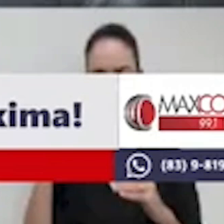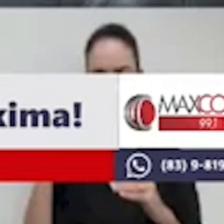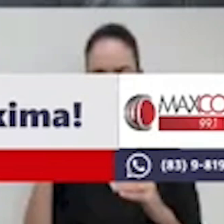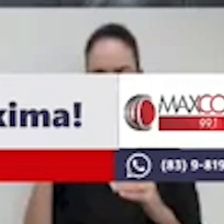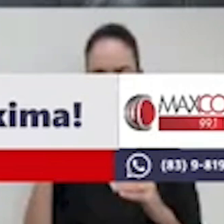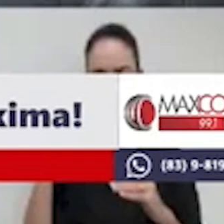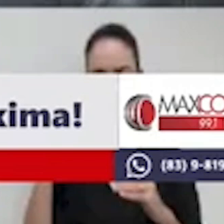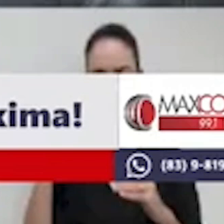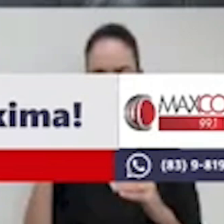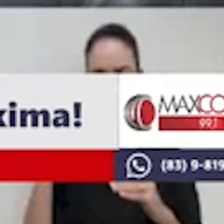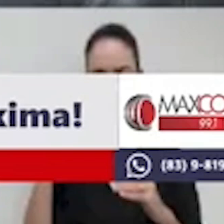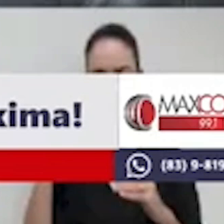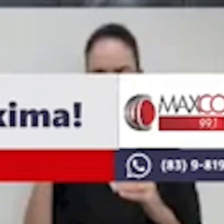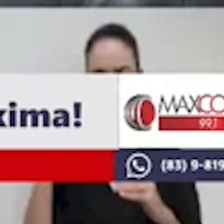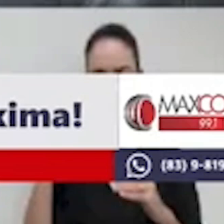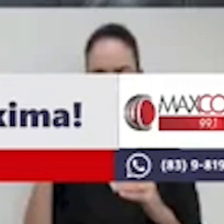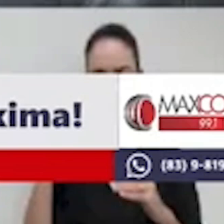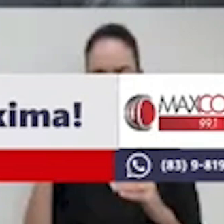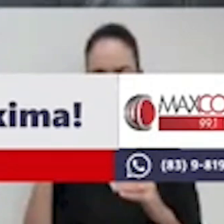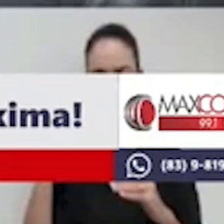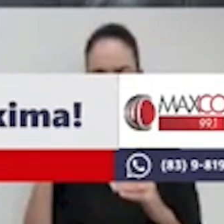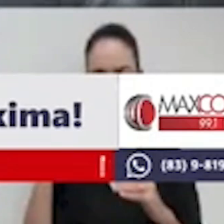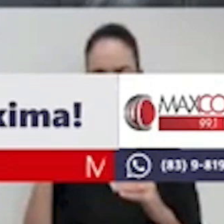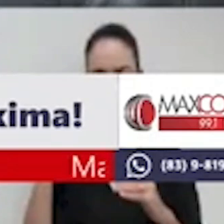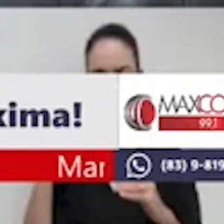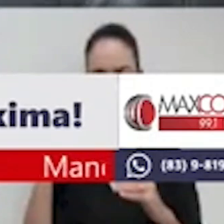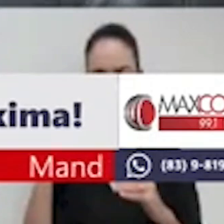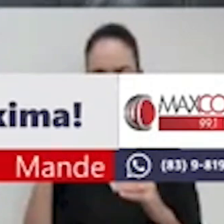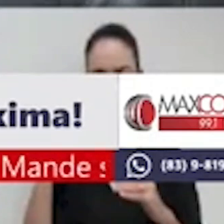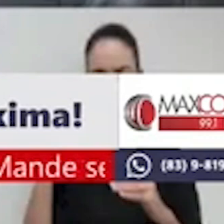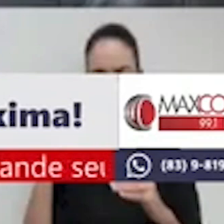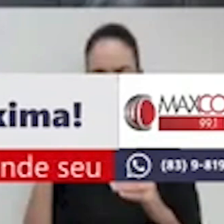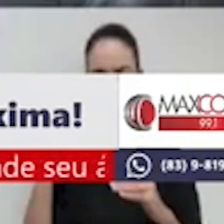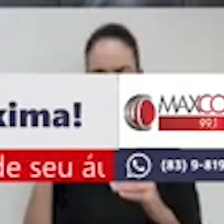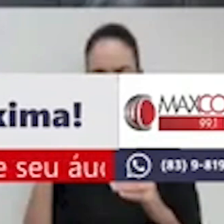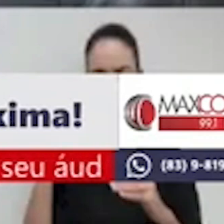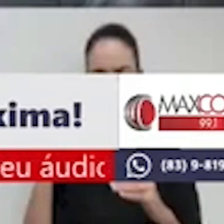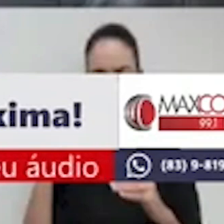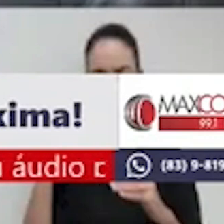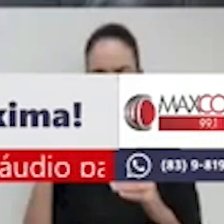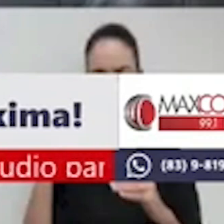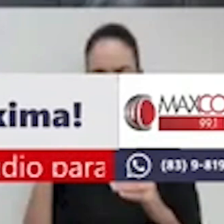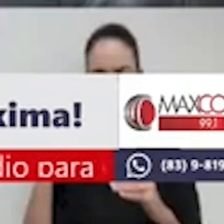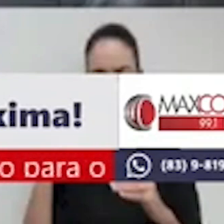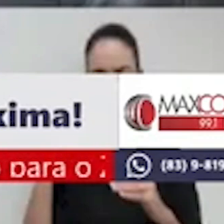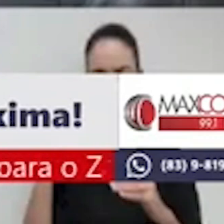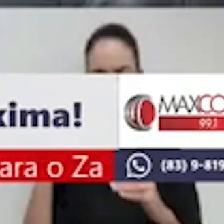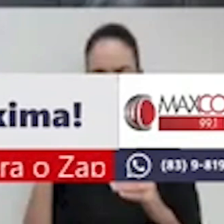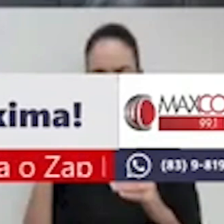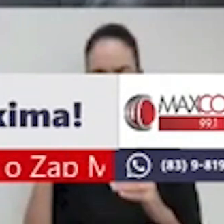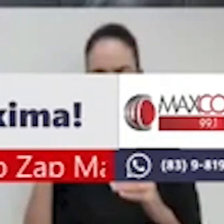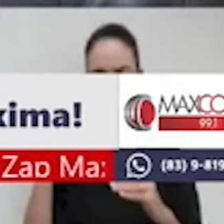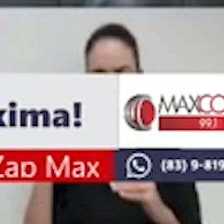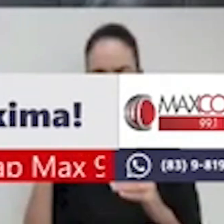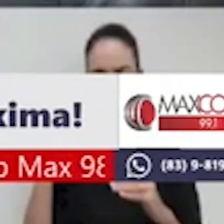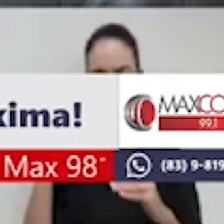ele primeiramente ele mostra o extrato da prefeitura E se a prefeitura provar que não